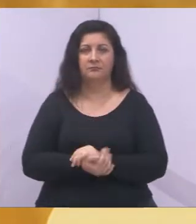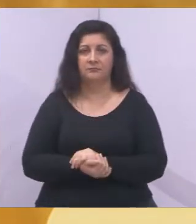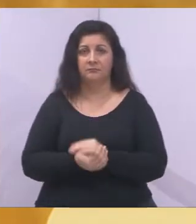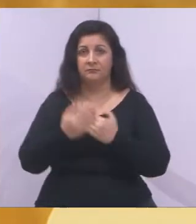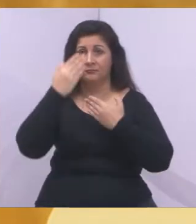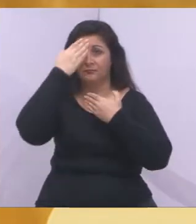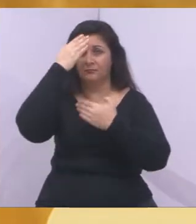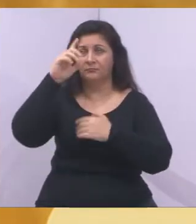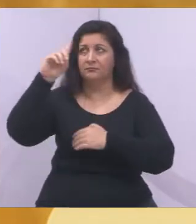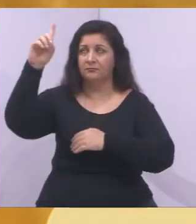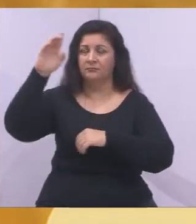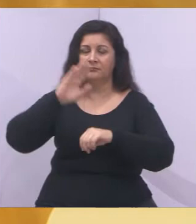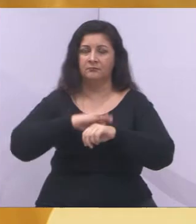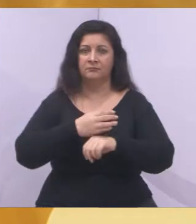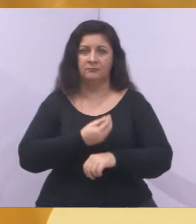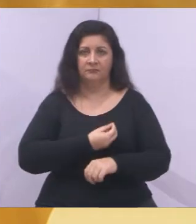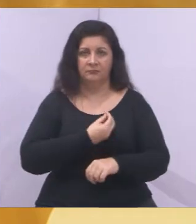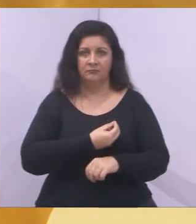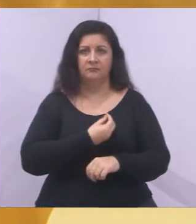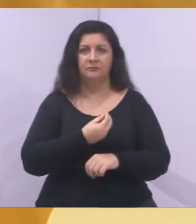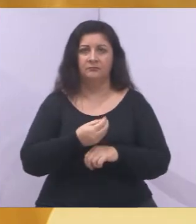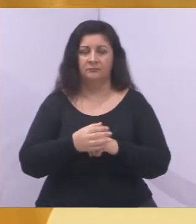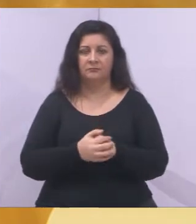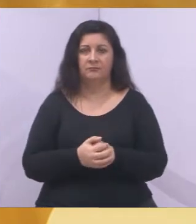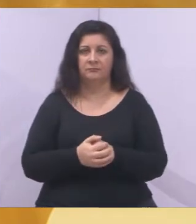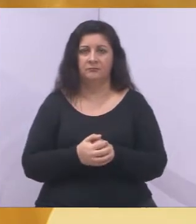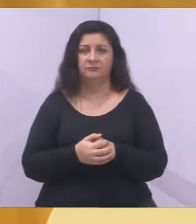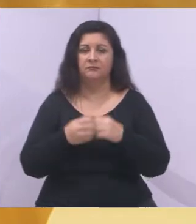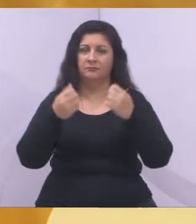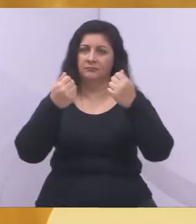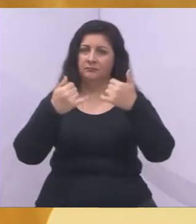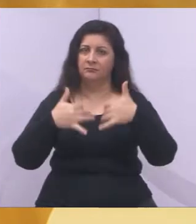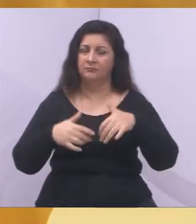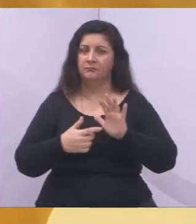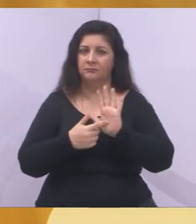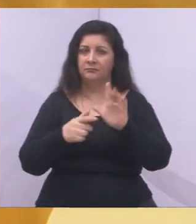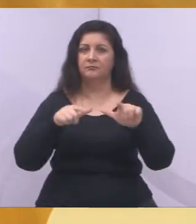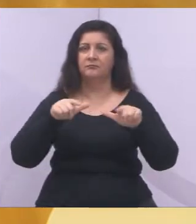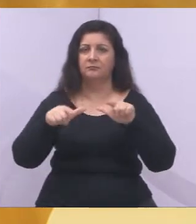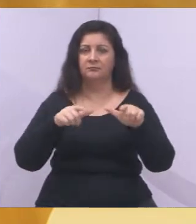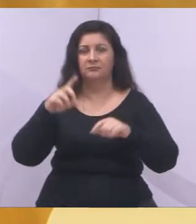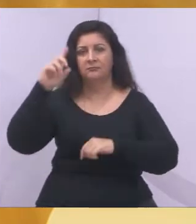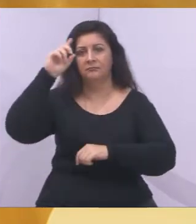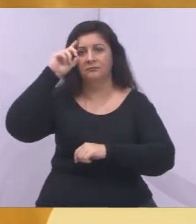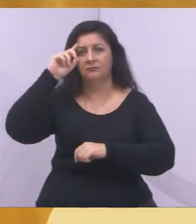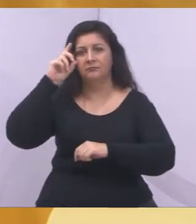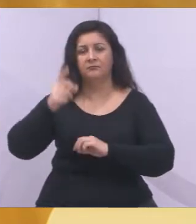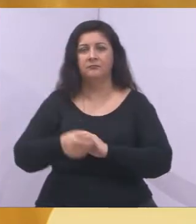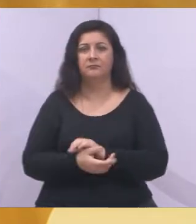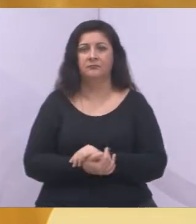Agradeço a Deus por mais um dia me permitir que eu esteja aqui para falar um pouquinho do nosso trabalho, do dia a dia.